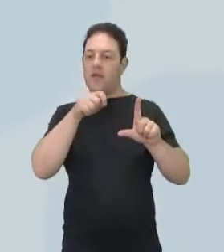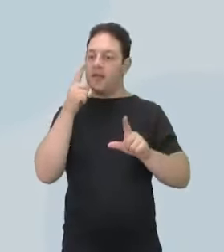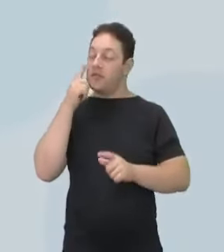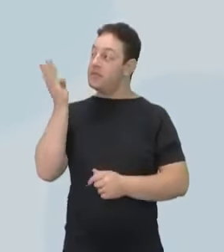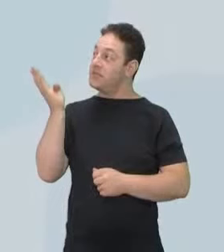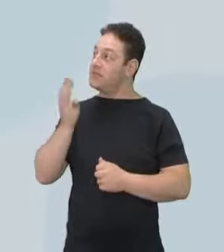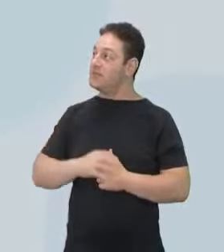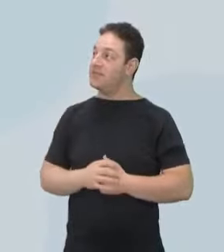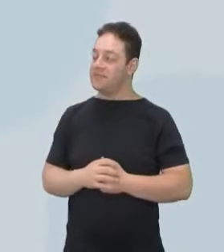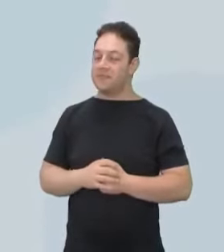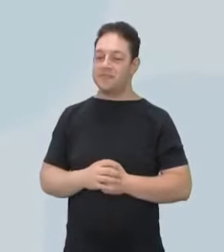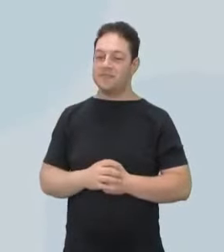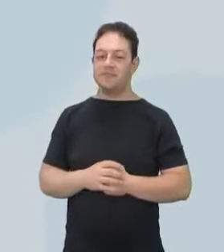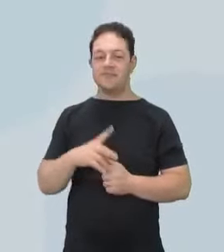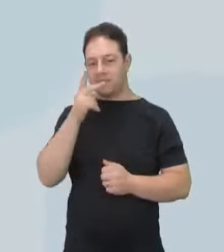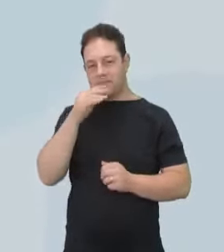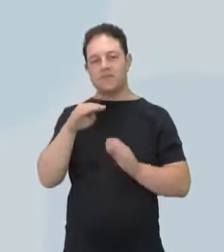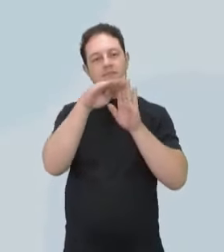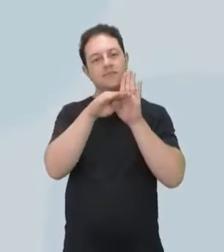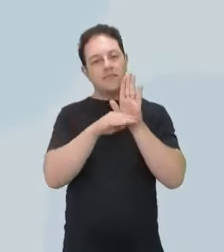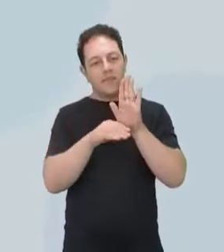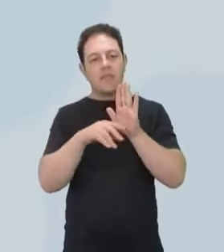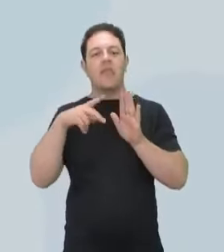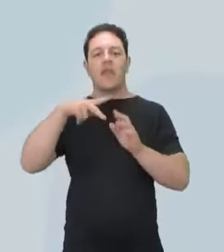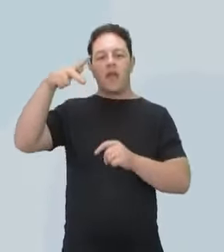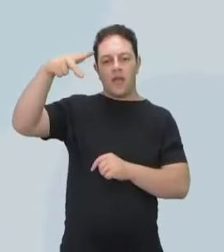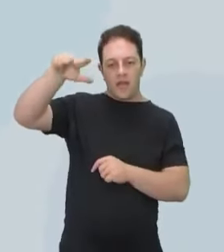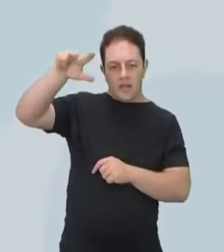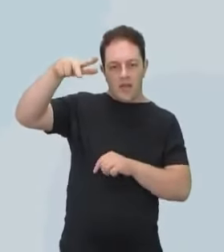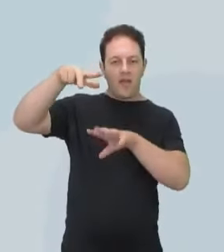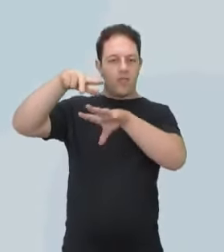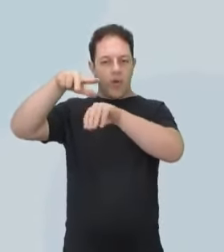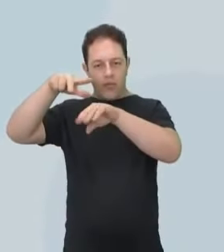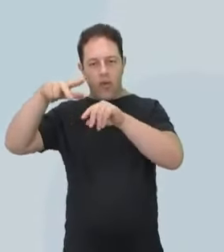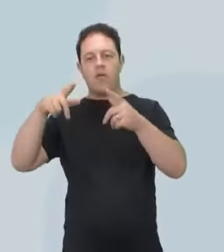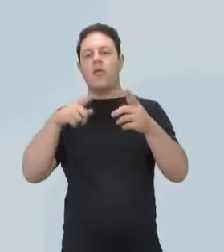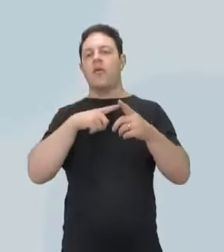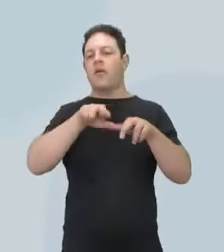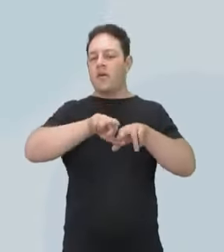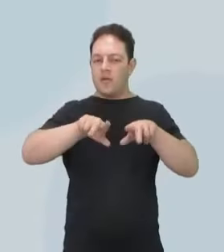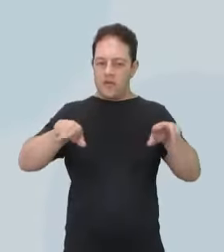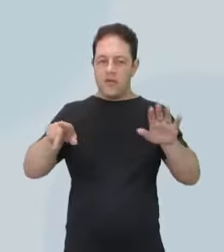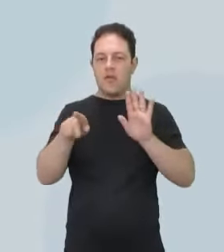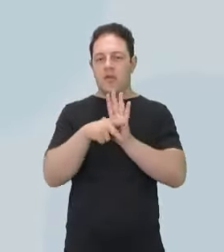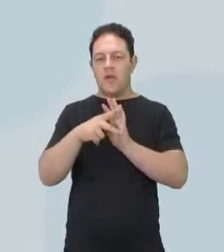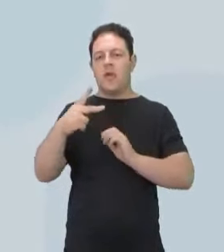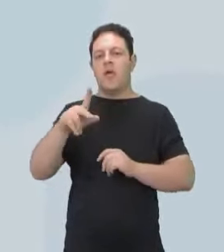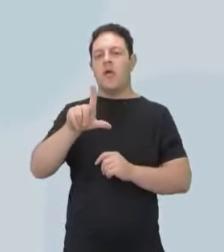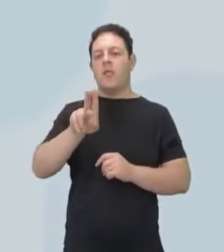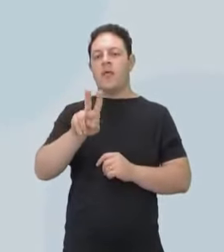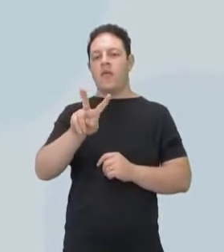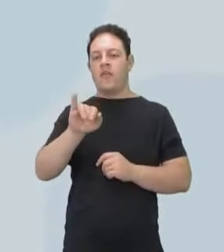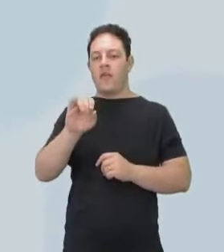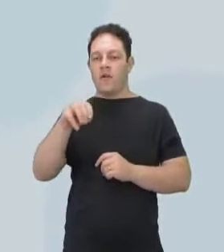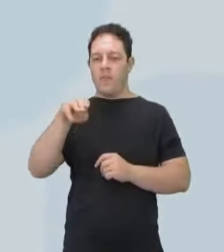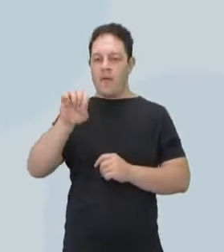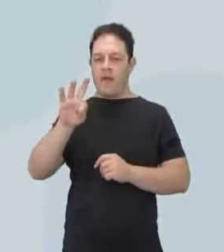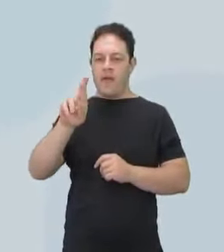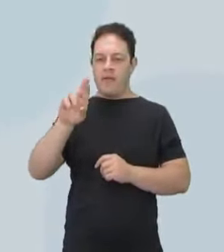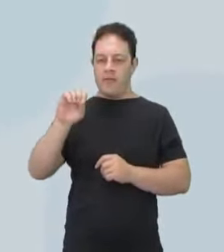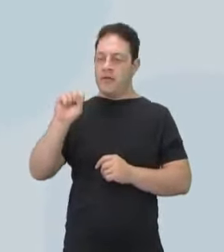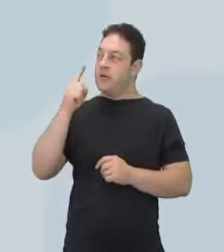né, boletins de radar, pluviométricos ou mesmo de radar, no qual eu